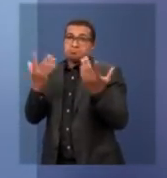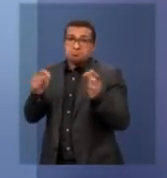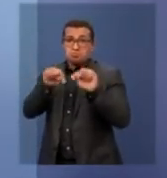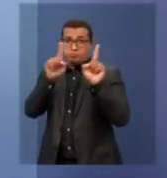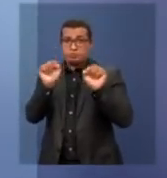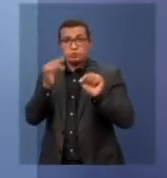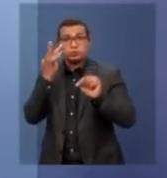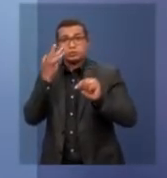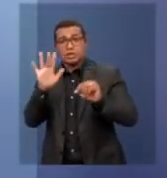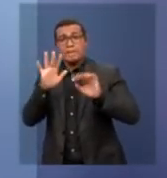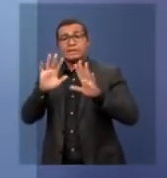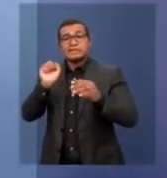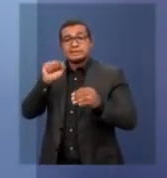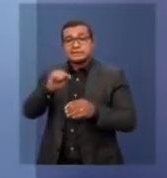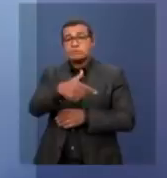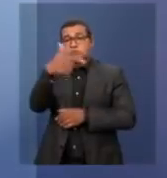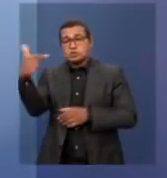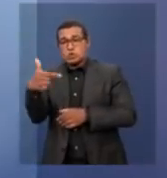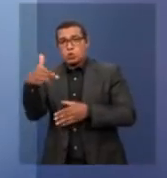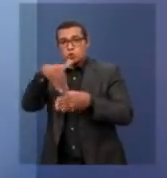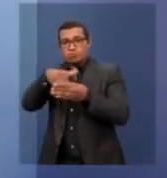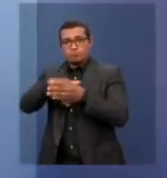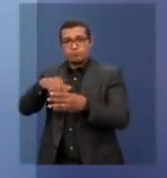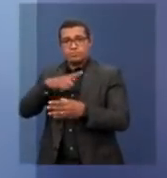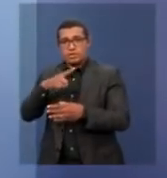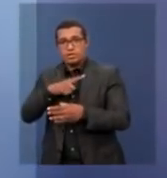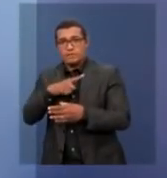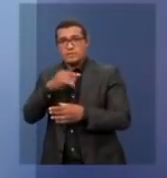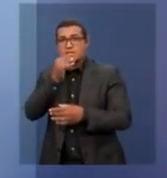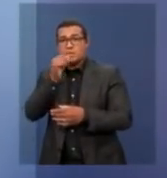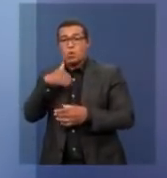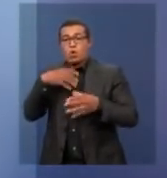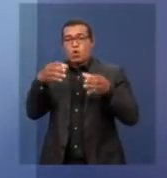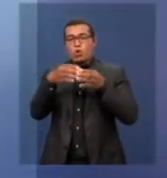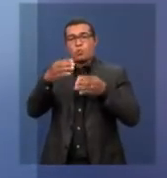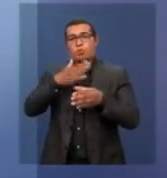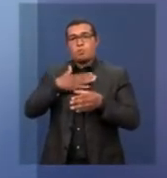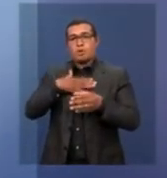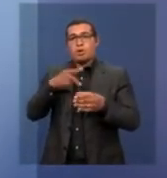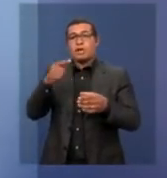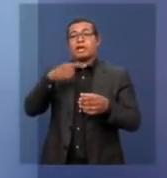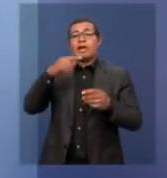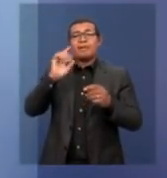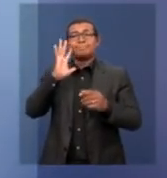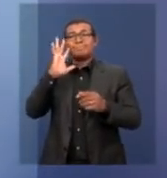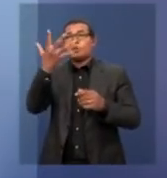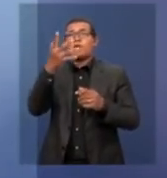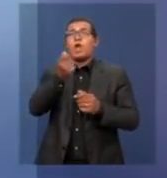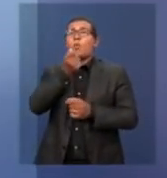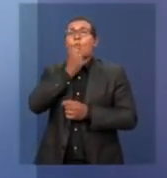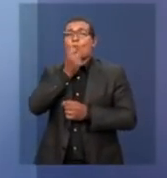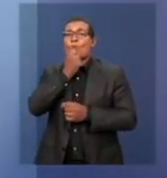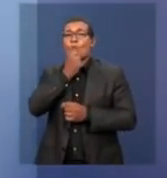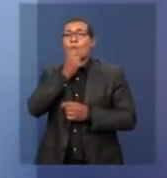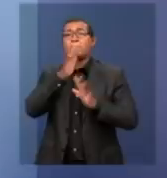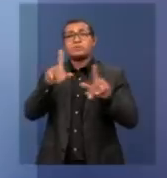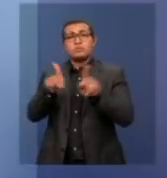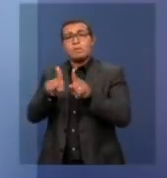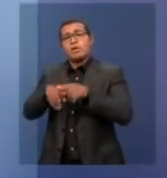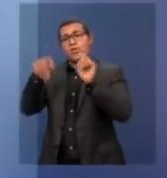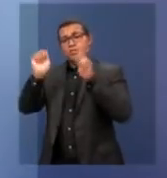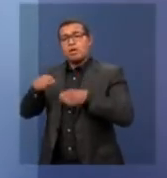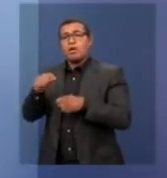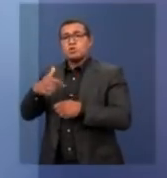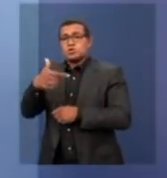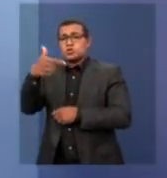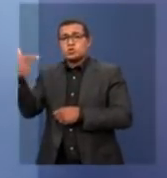se tomar decisão do segundo turno então como nós não tomamos a decisão do primeiro turno poderemos não tomar a decisão do segundo turno podemos tomar decisão de